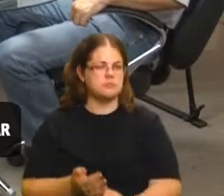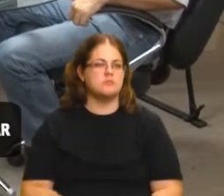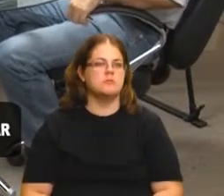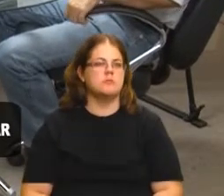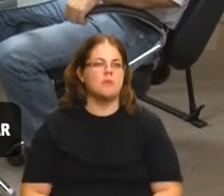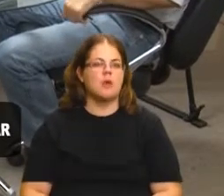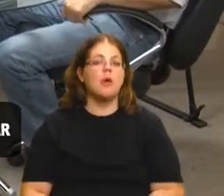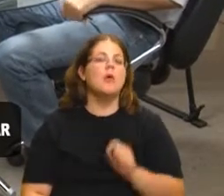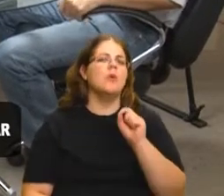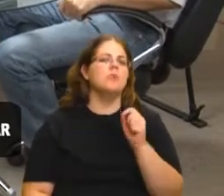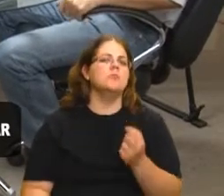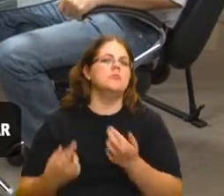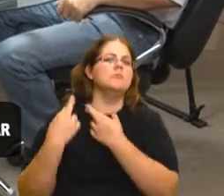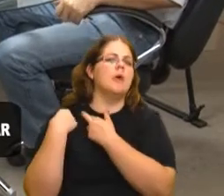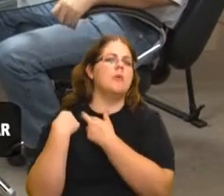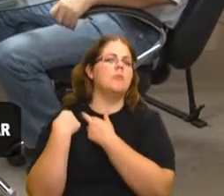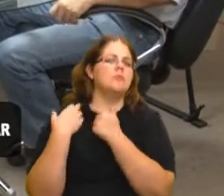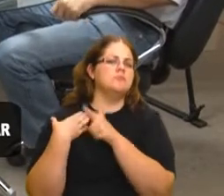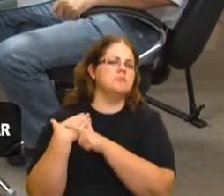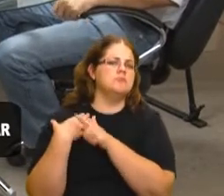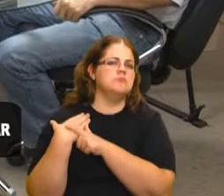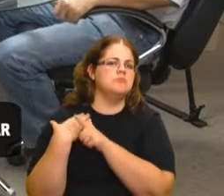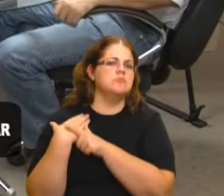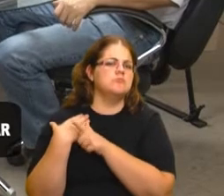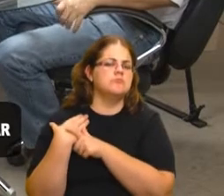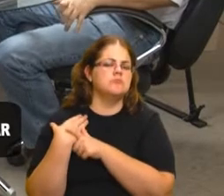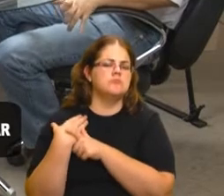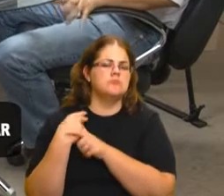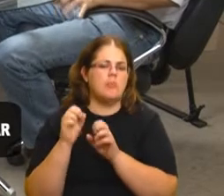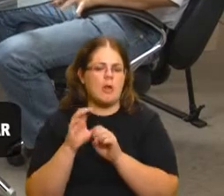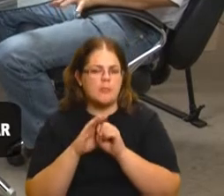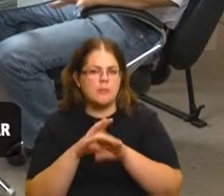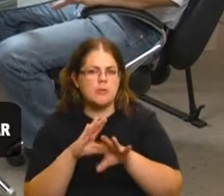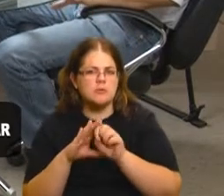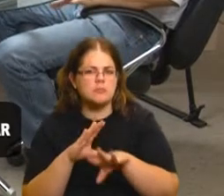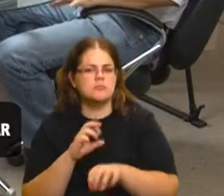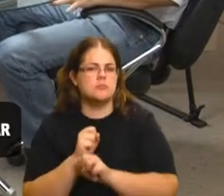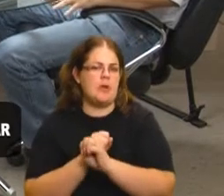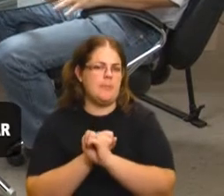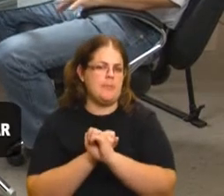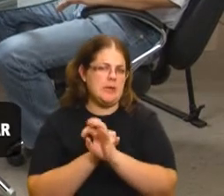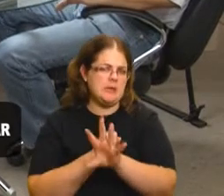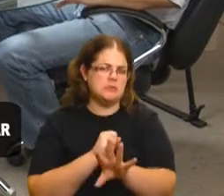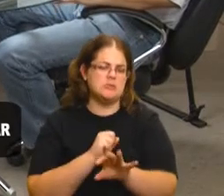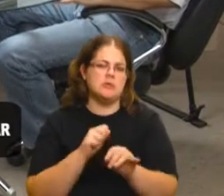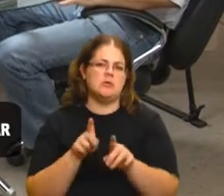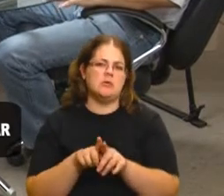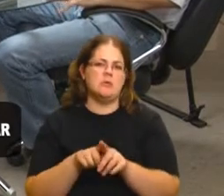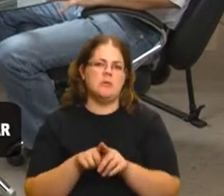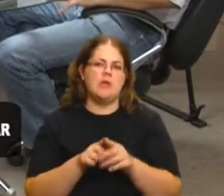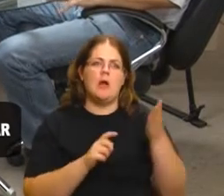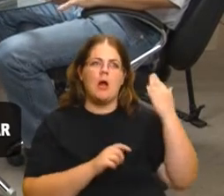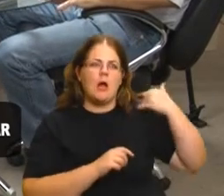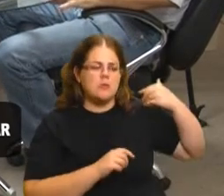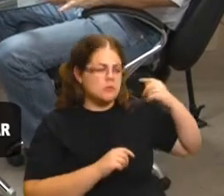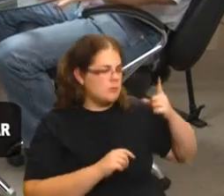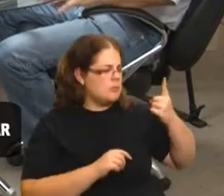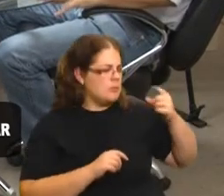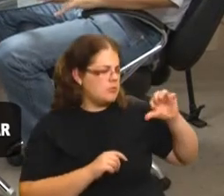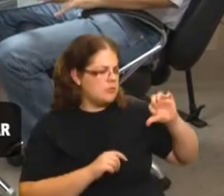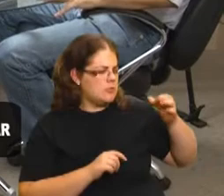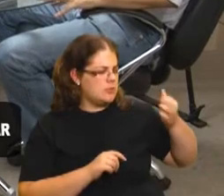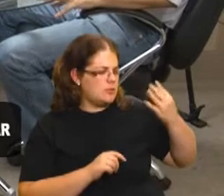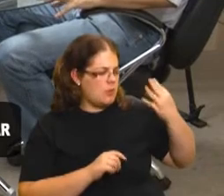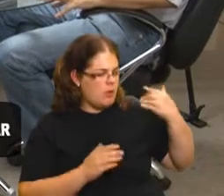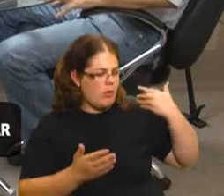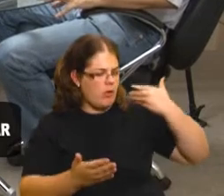pensar em seguida. Qual foi o papel da mídia, da imprensa, do período militar até hoje? De que forma